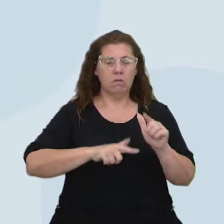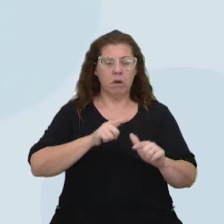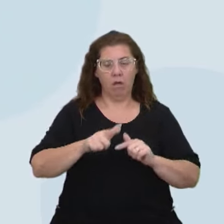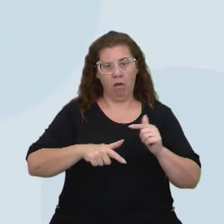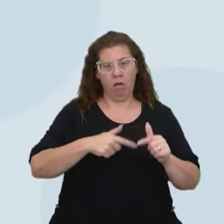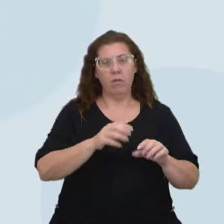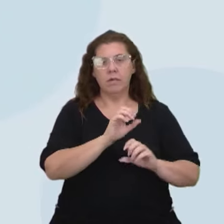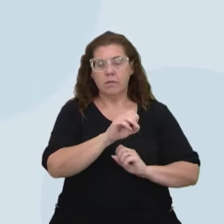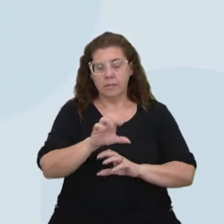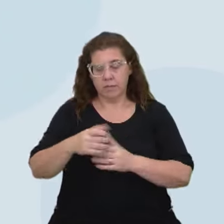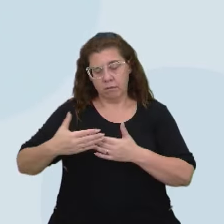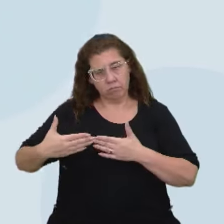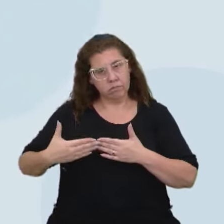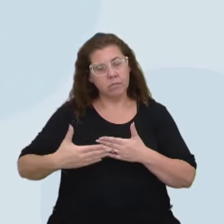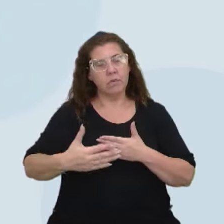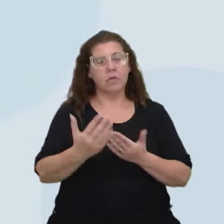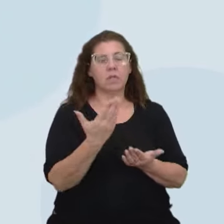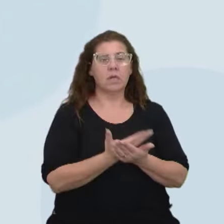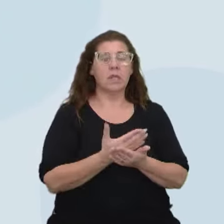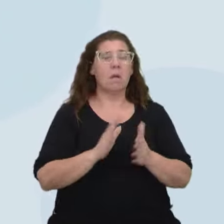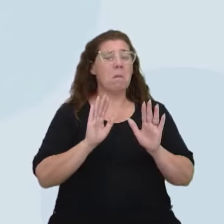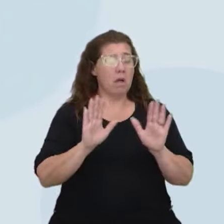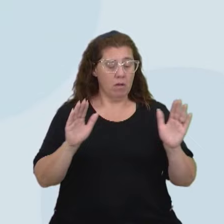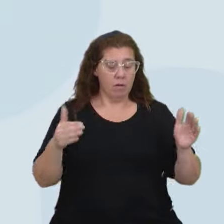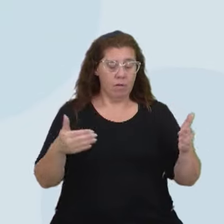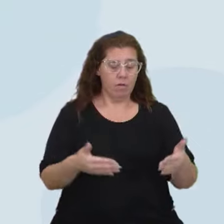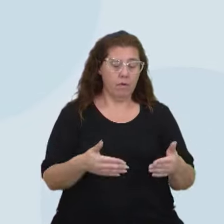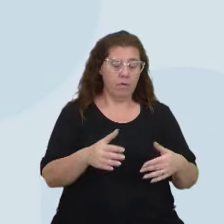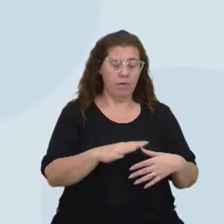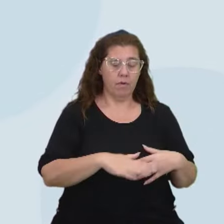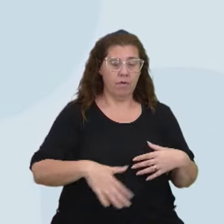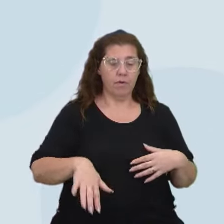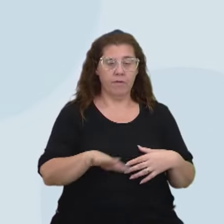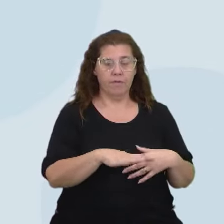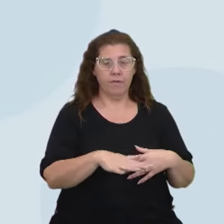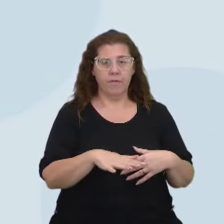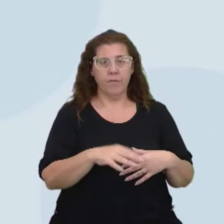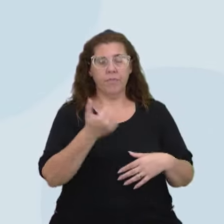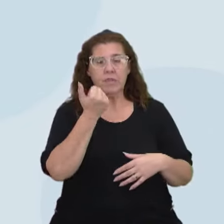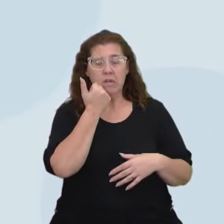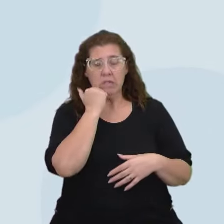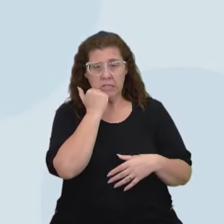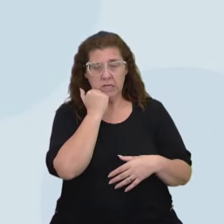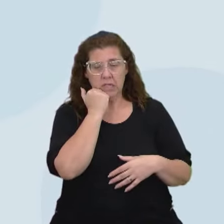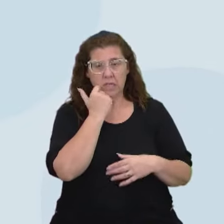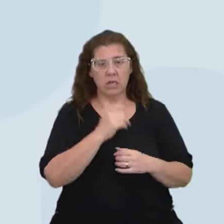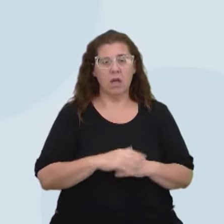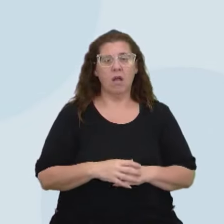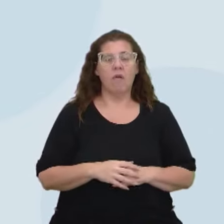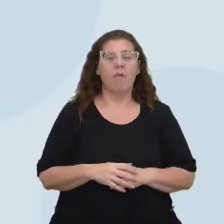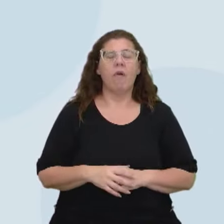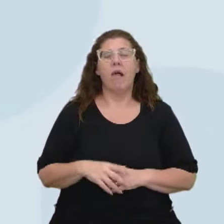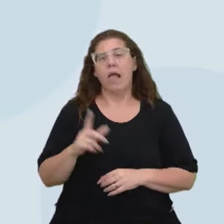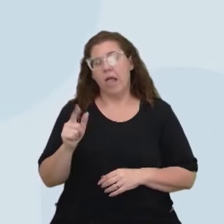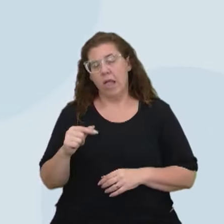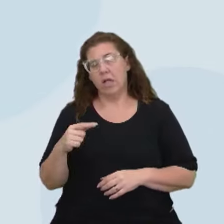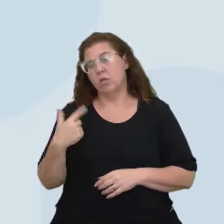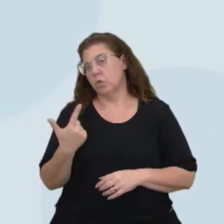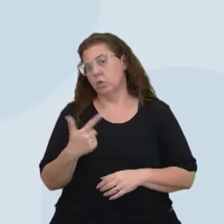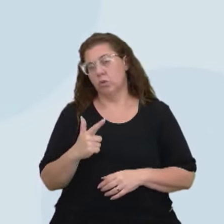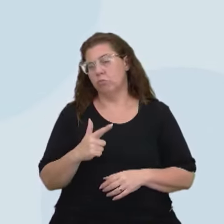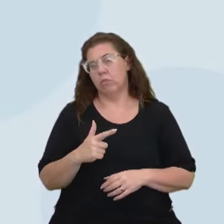desta aula, né? Mais especificamente no campo das ciências. Então, é uma questão que não